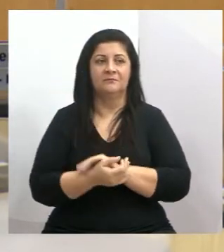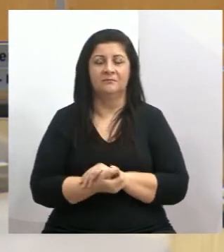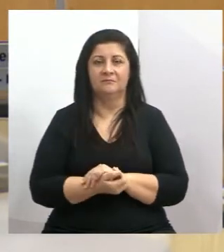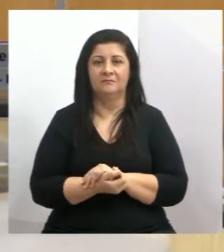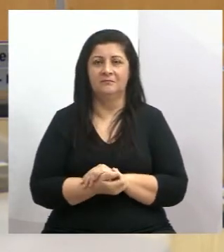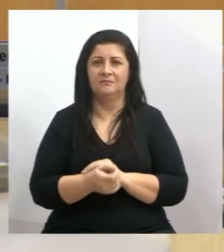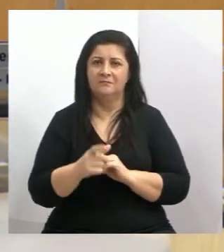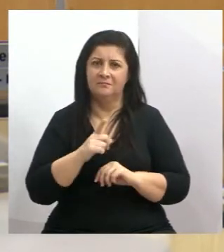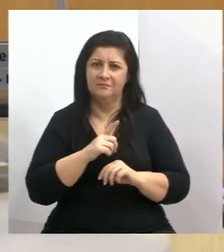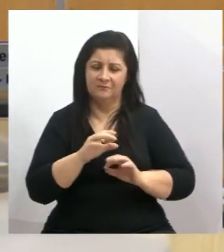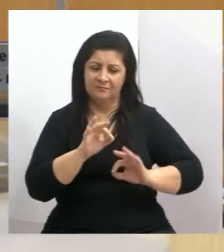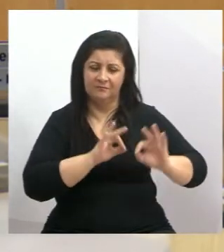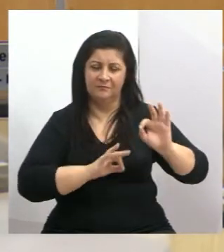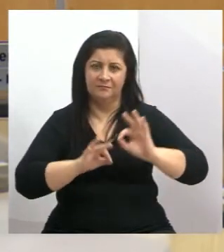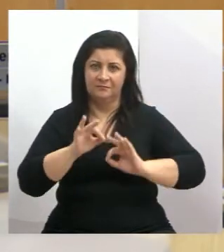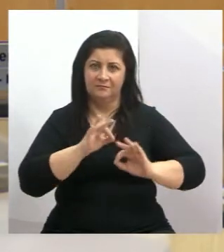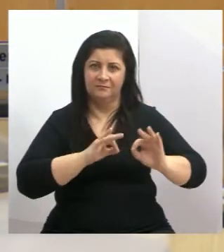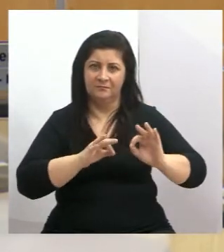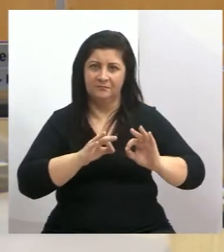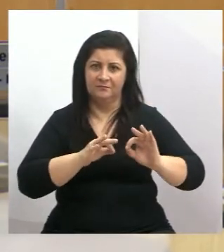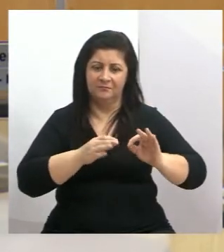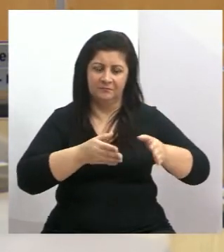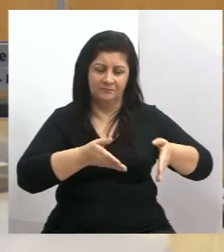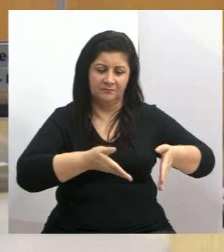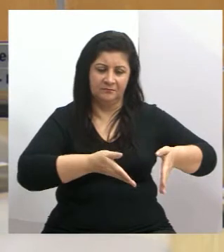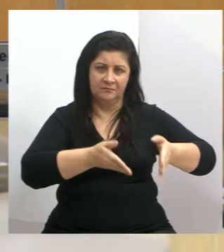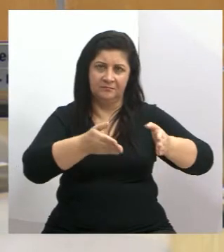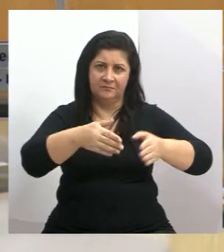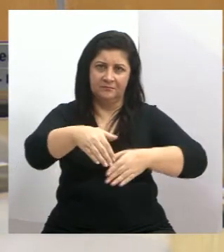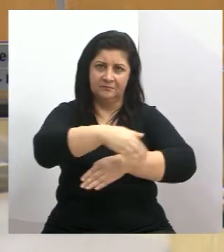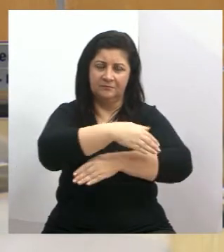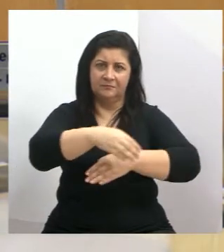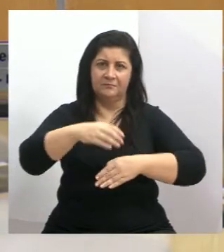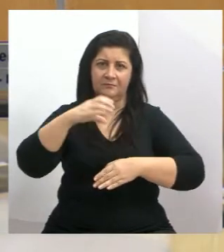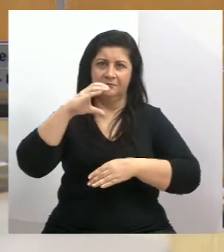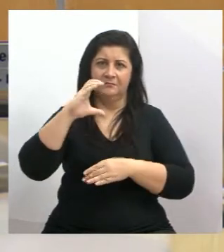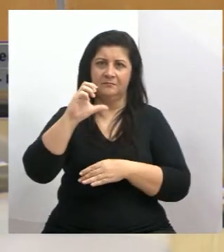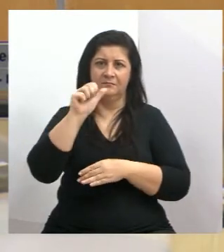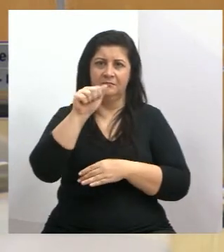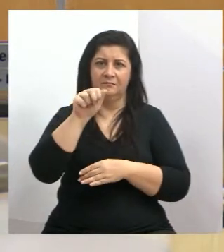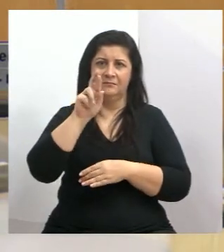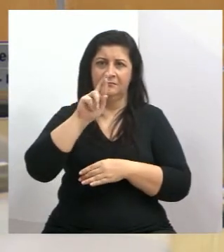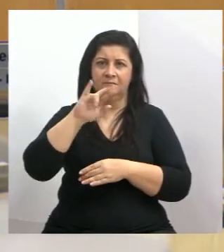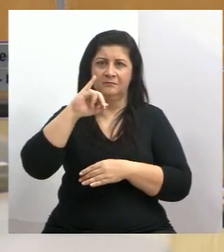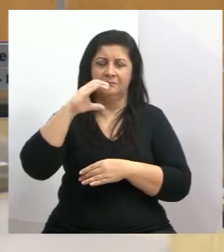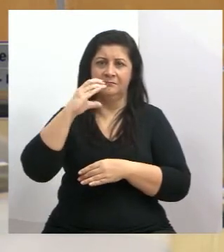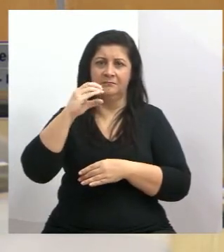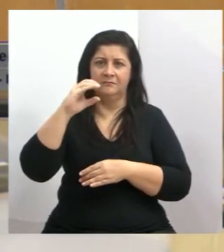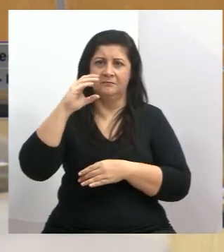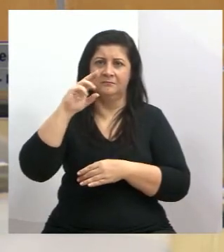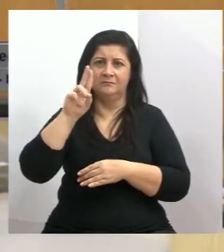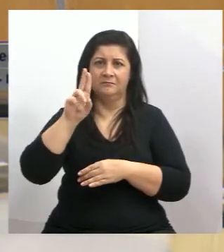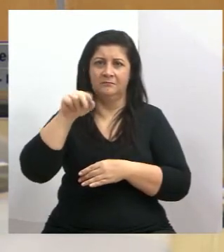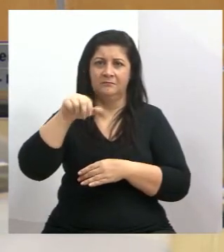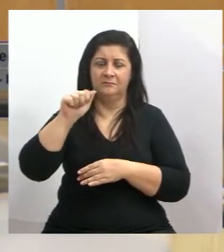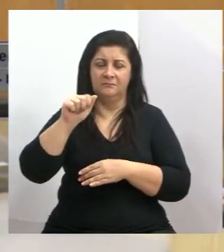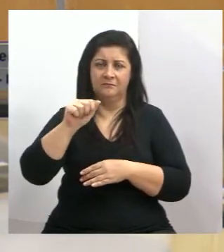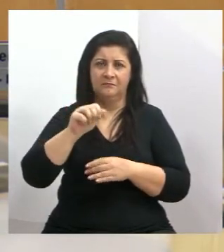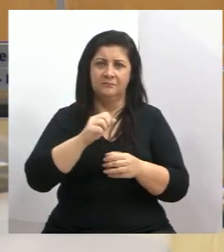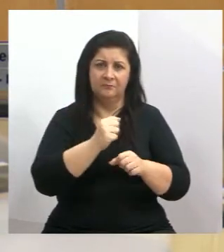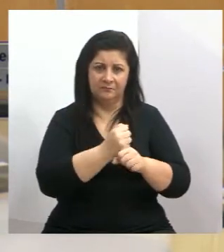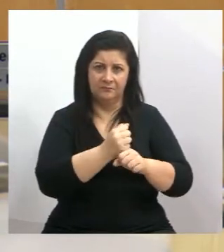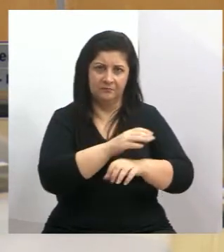existe projeto para a pavimentação da rua caripunas no bairro Chácara Reunidas Igarapés